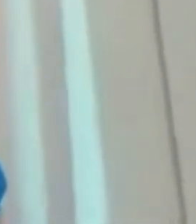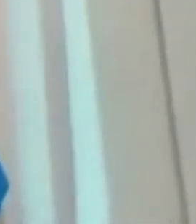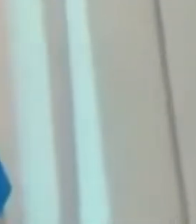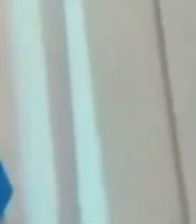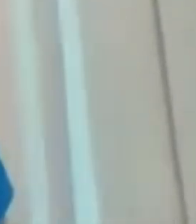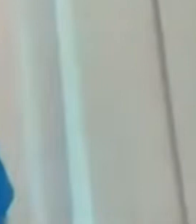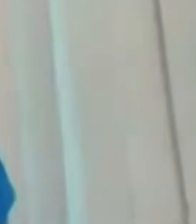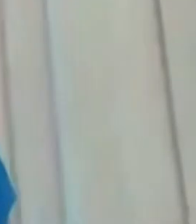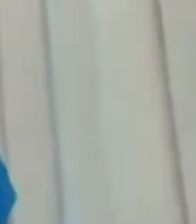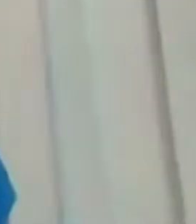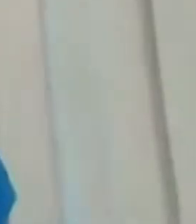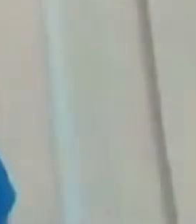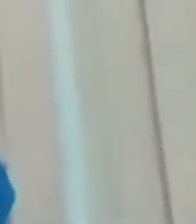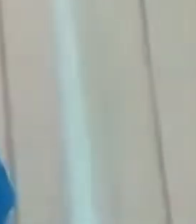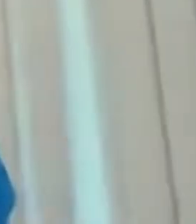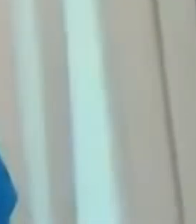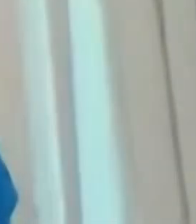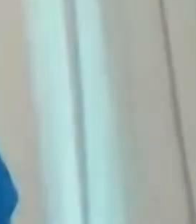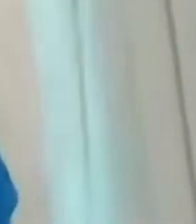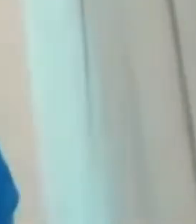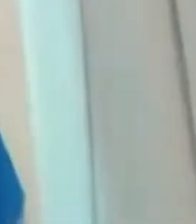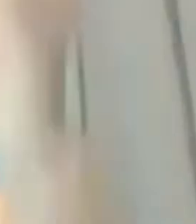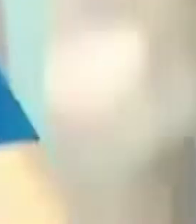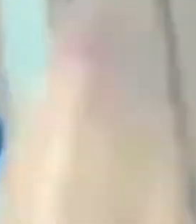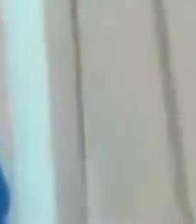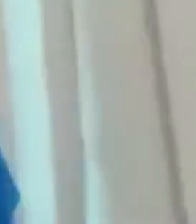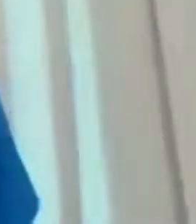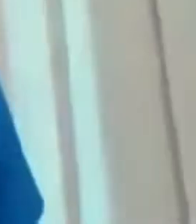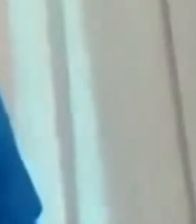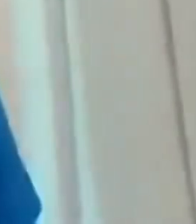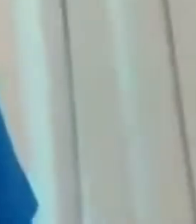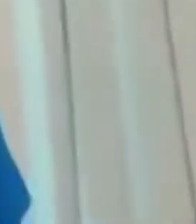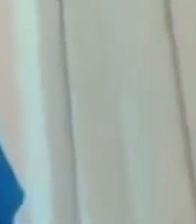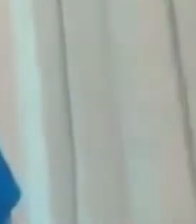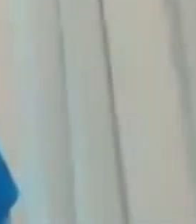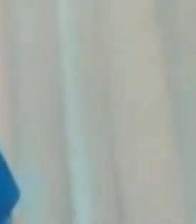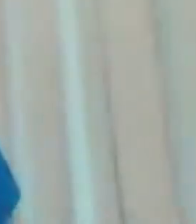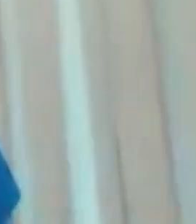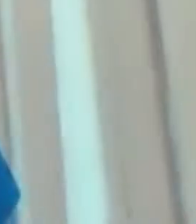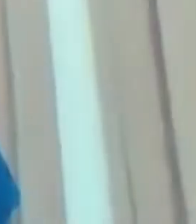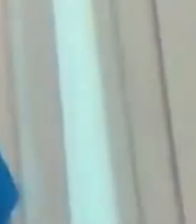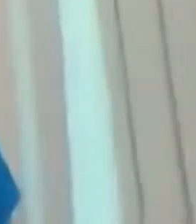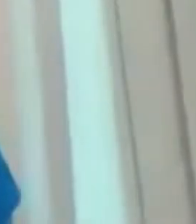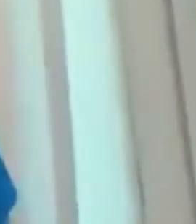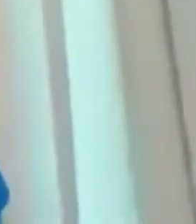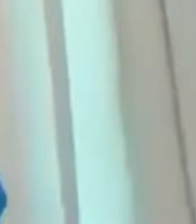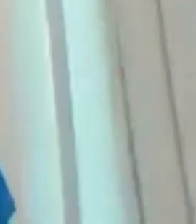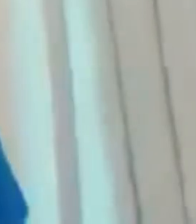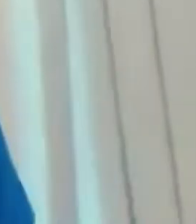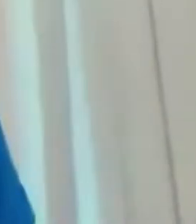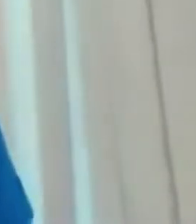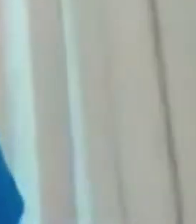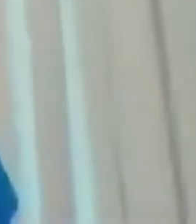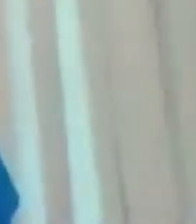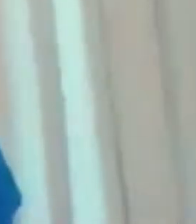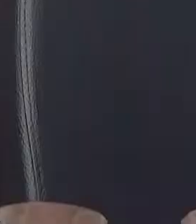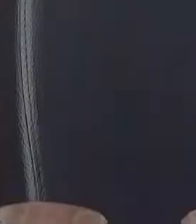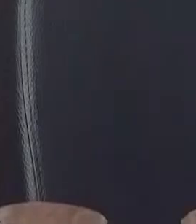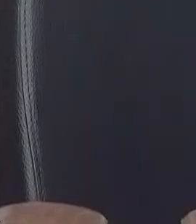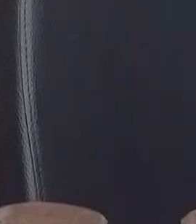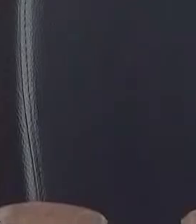Boa tarde a todas e todos, boa tarde a você que está nos assistindo pela TV Câmara, pelas redes